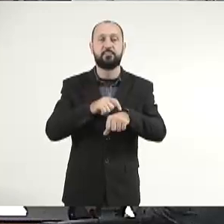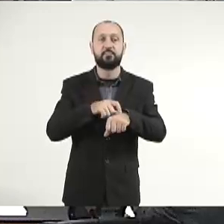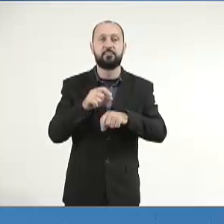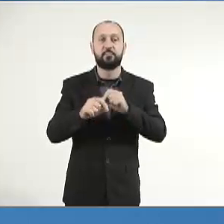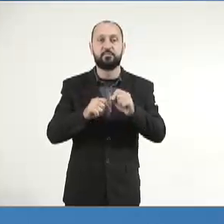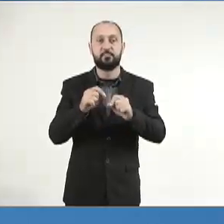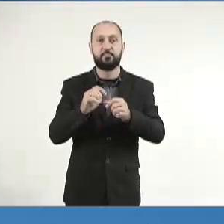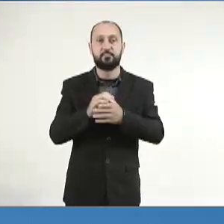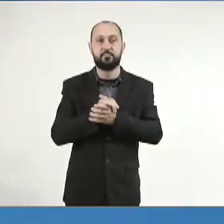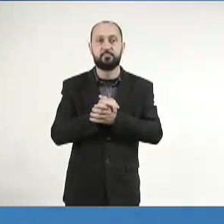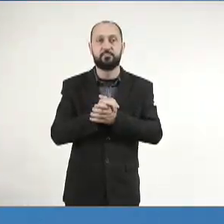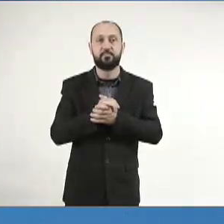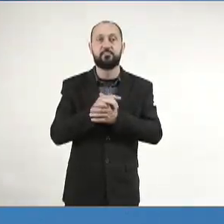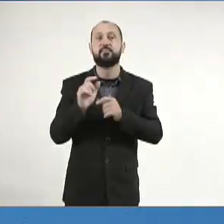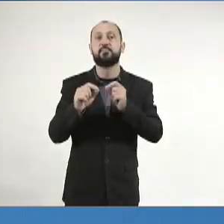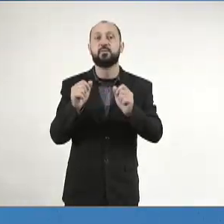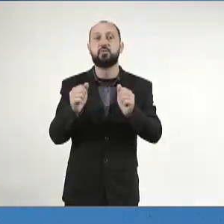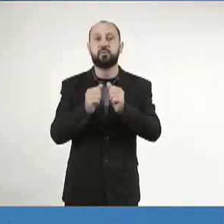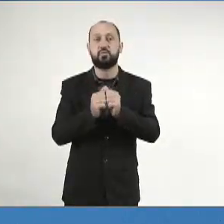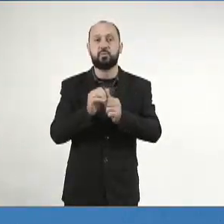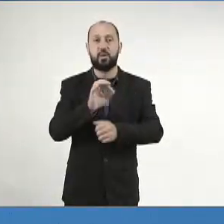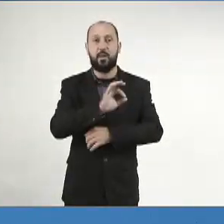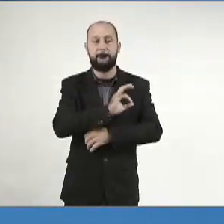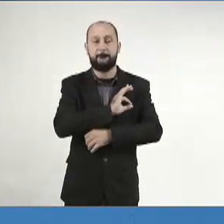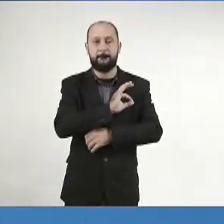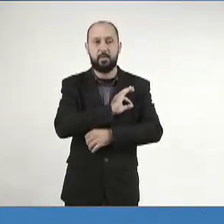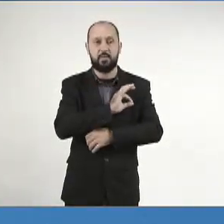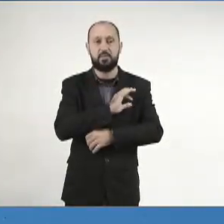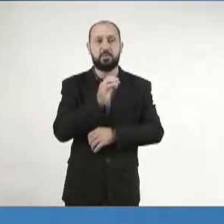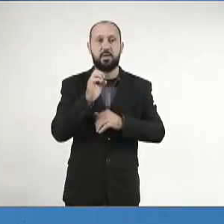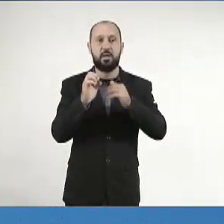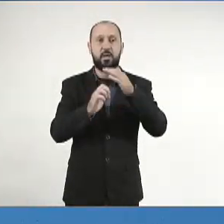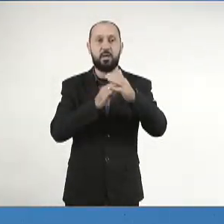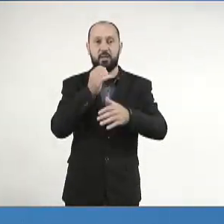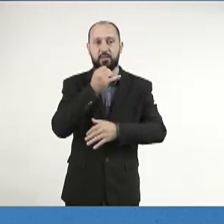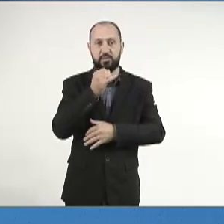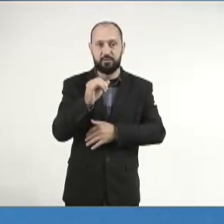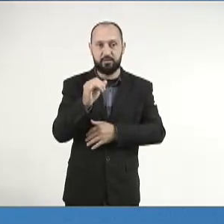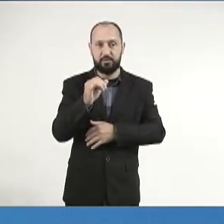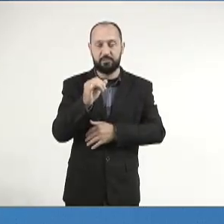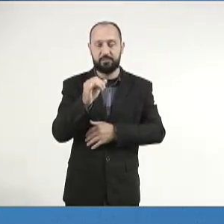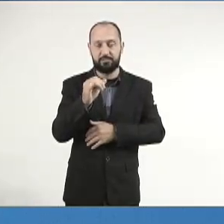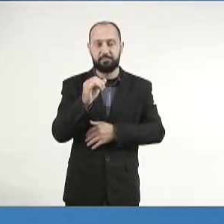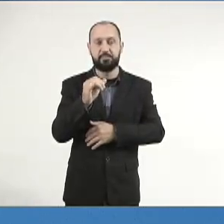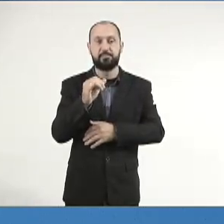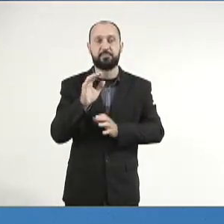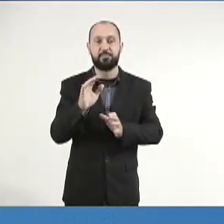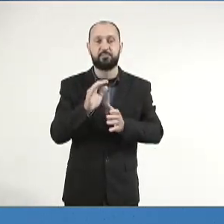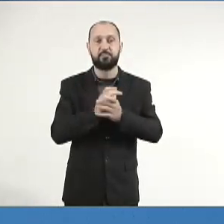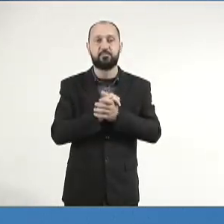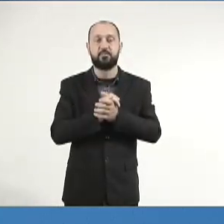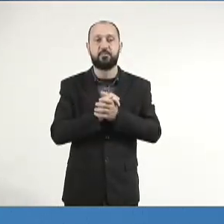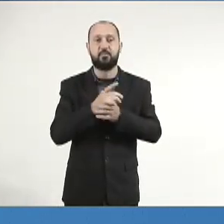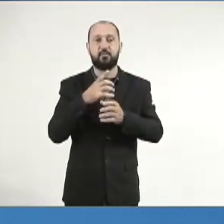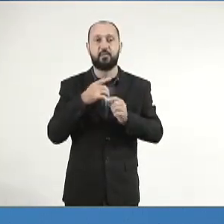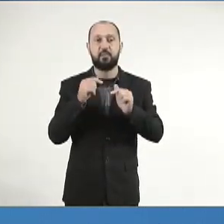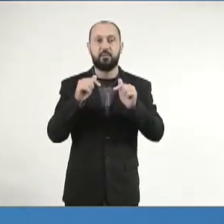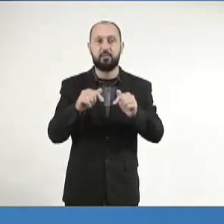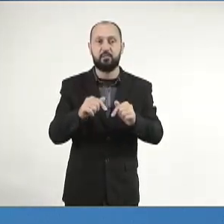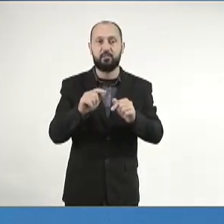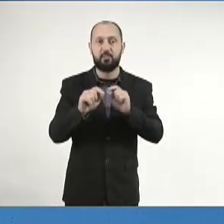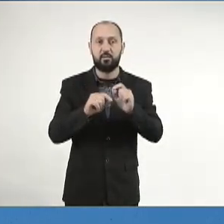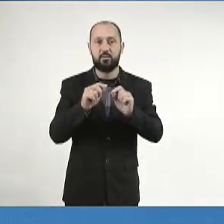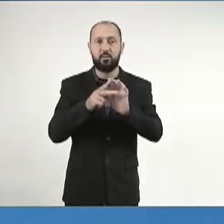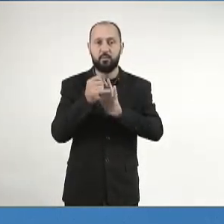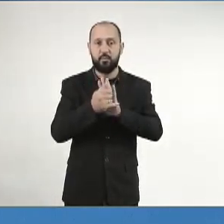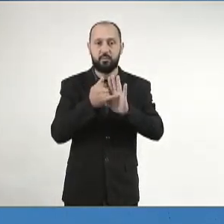suas articulações junto à polícia e à Energisa a respeito desse assunto. E traria aqui que tem um projeto